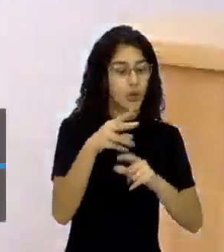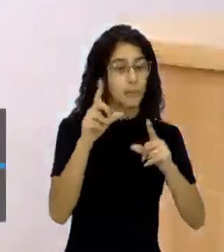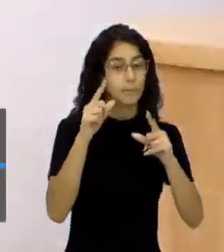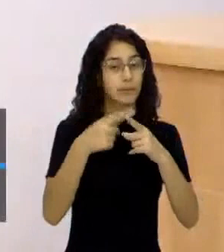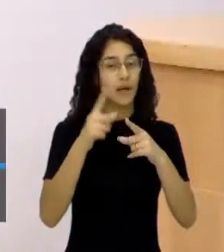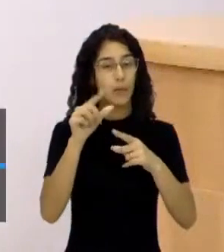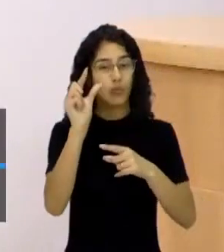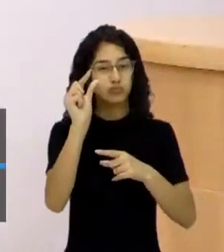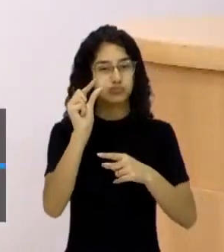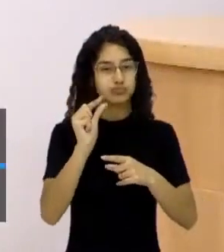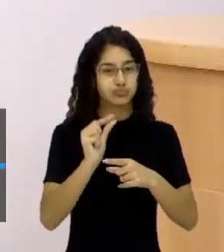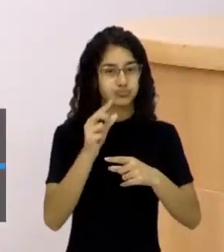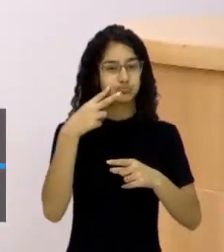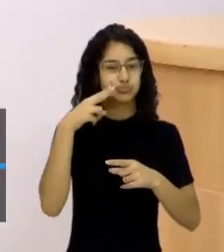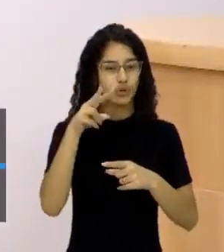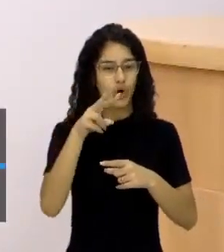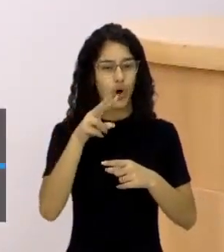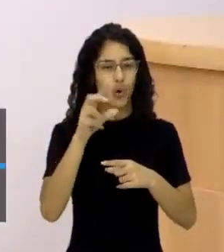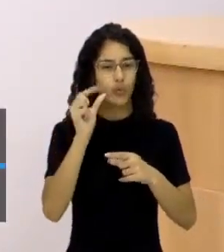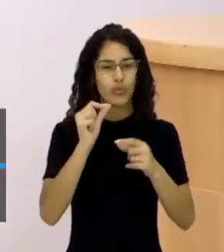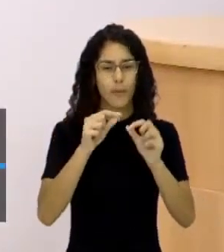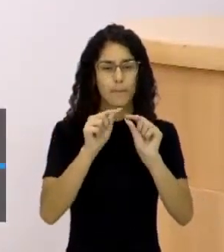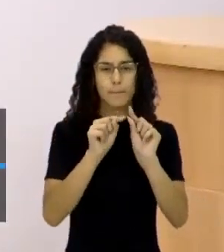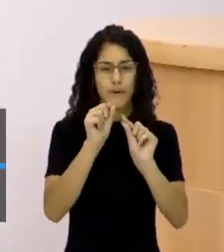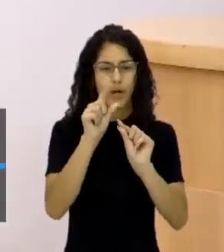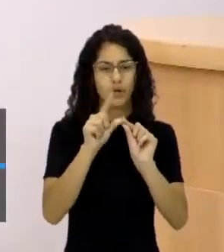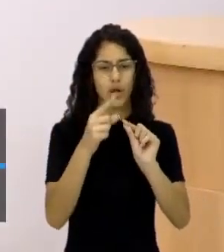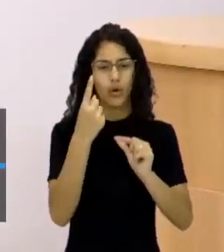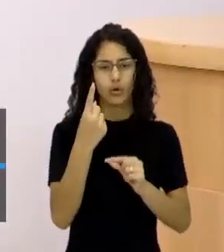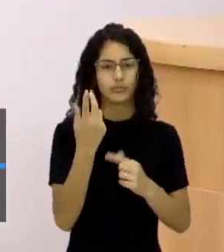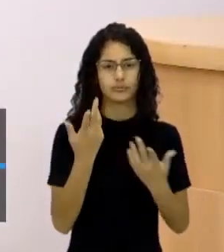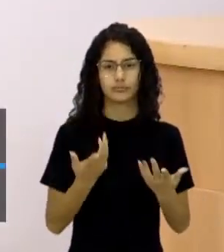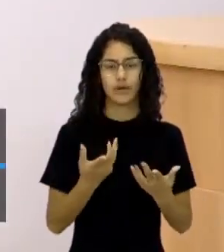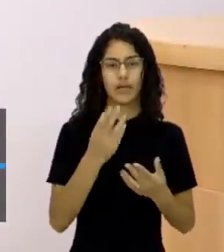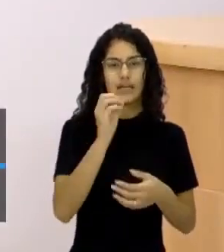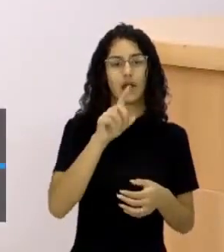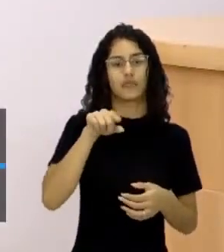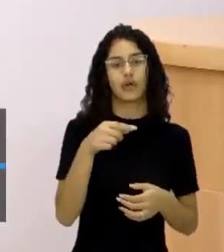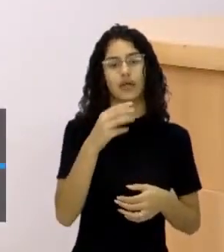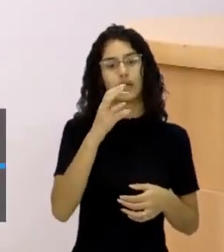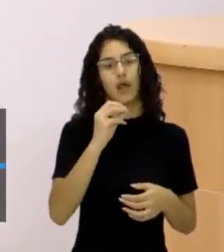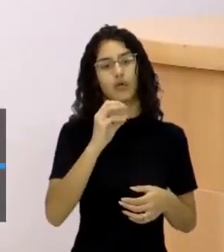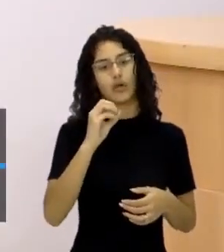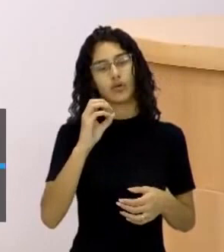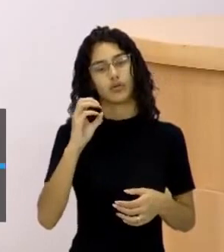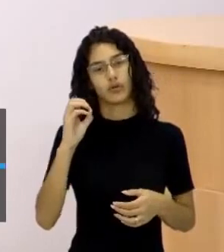muito pequeno. Olha o tamanho de um vírus aí, ó,